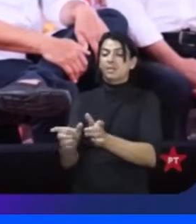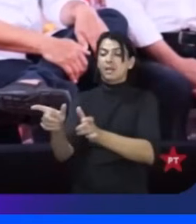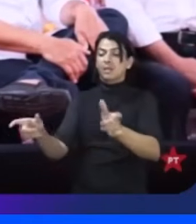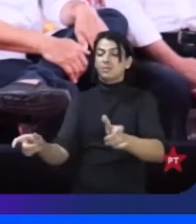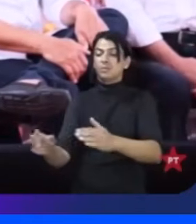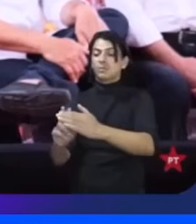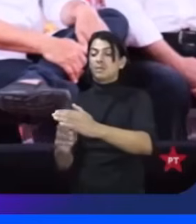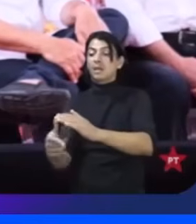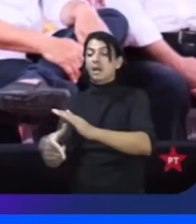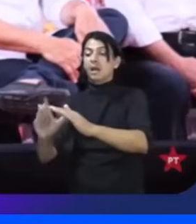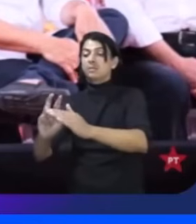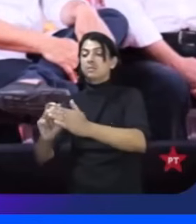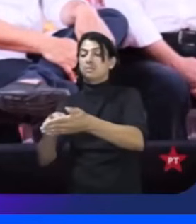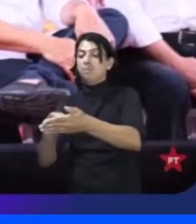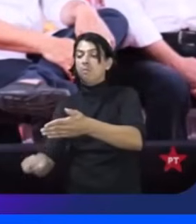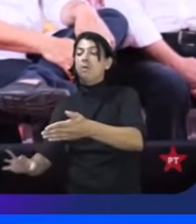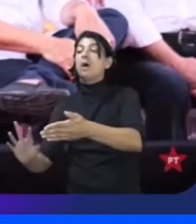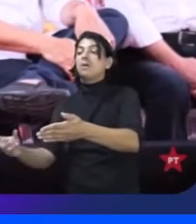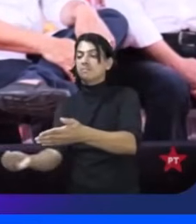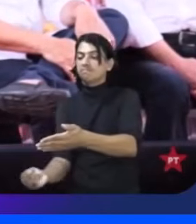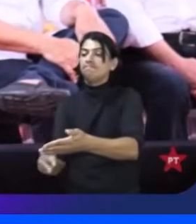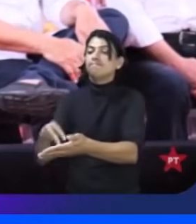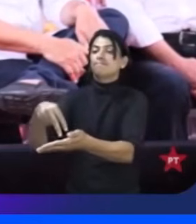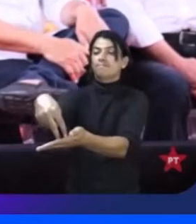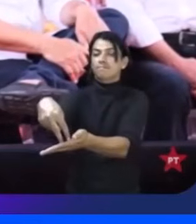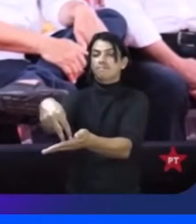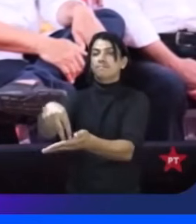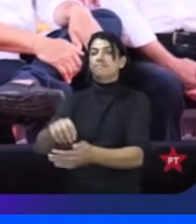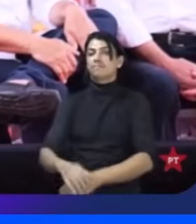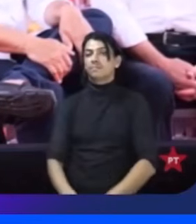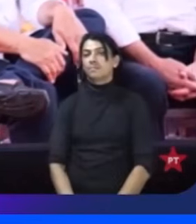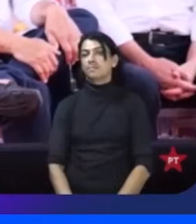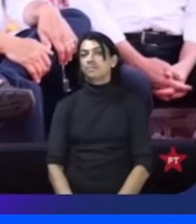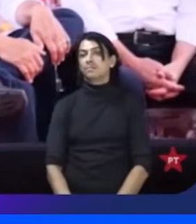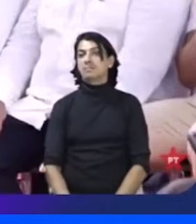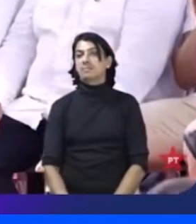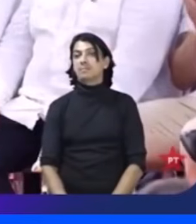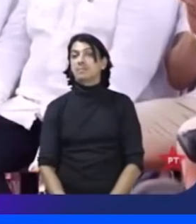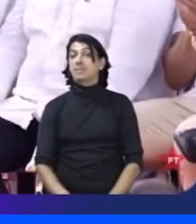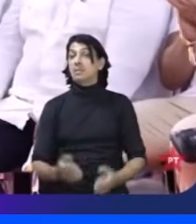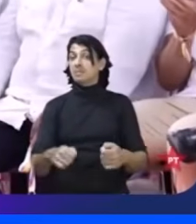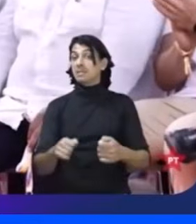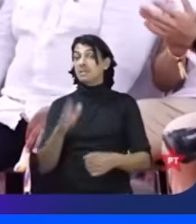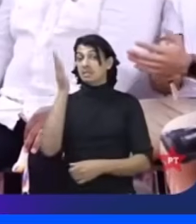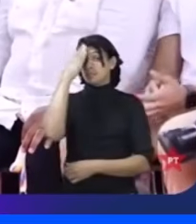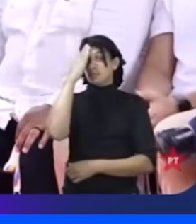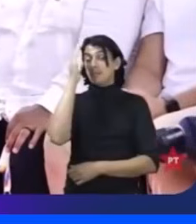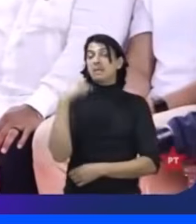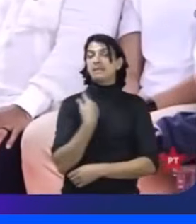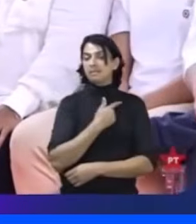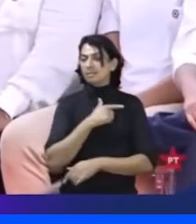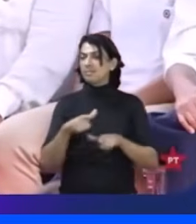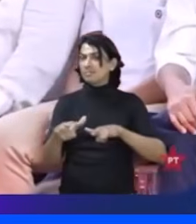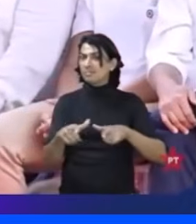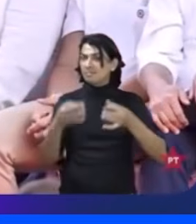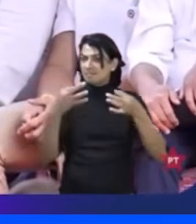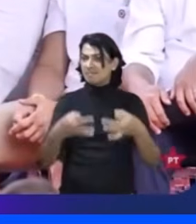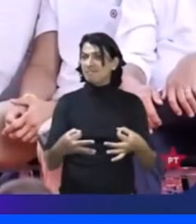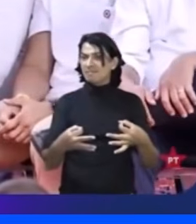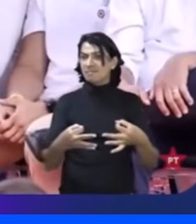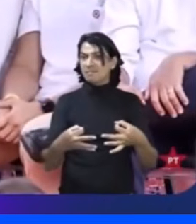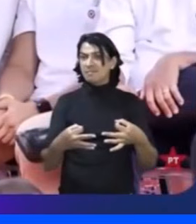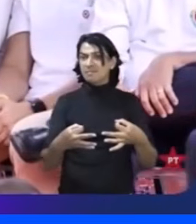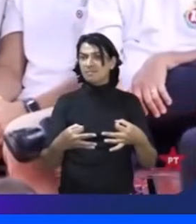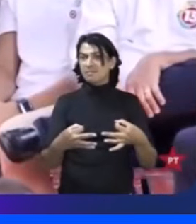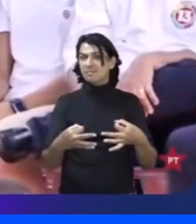nem voz. Vocês se lembram disso? É preciso saber se a gente está fazendo isso. Nós temos